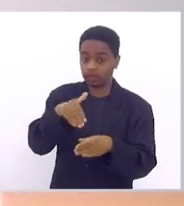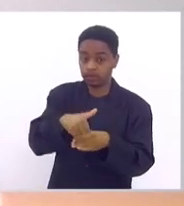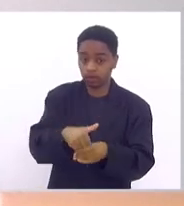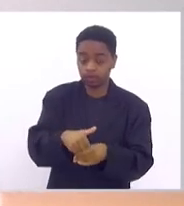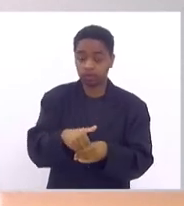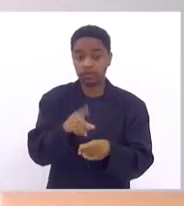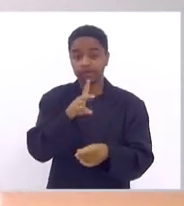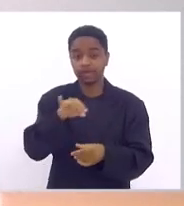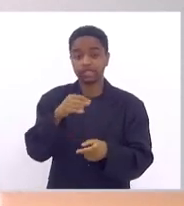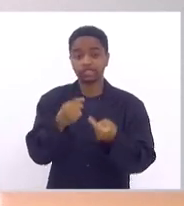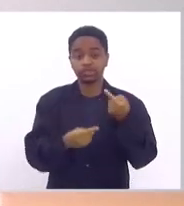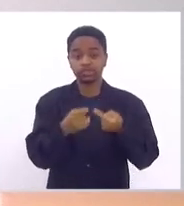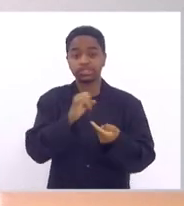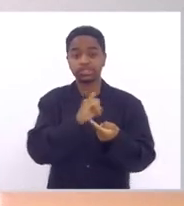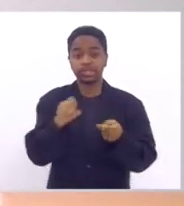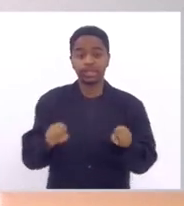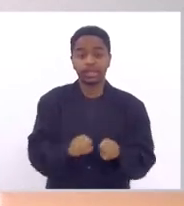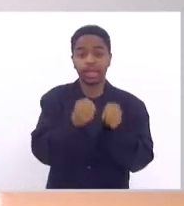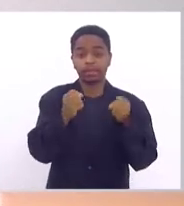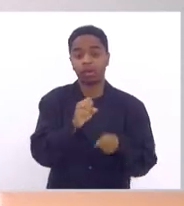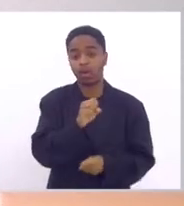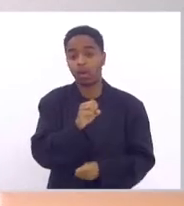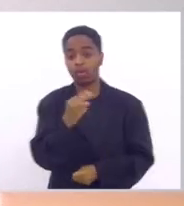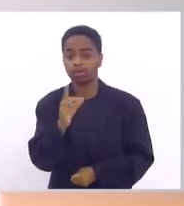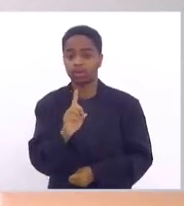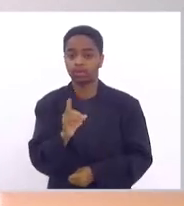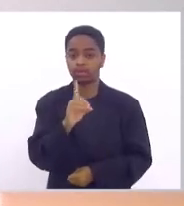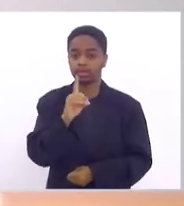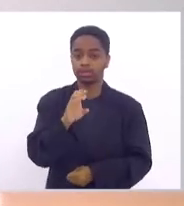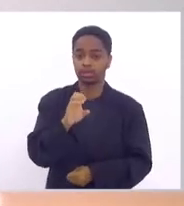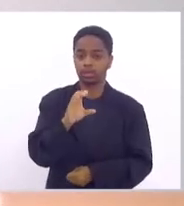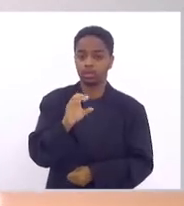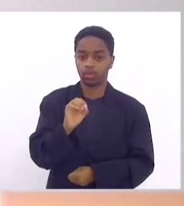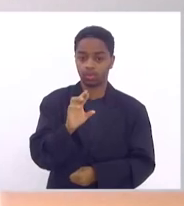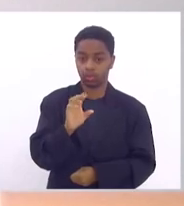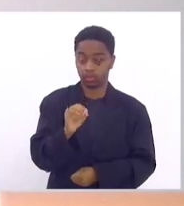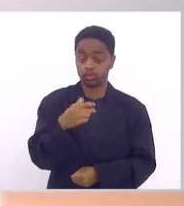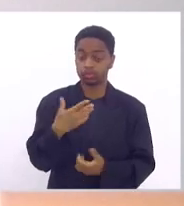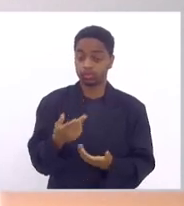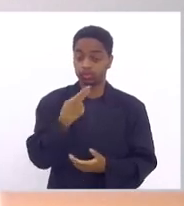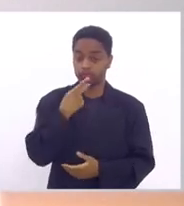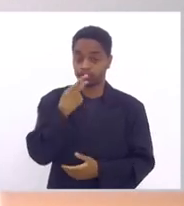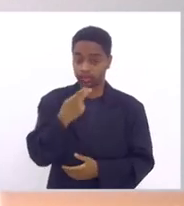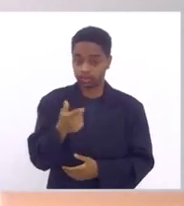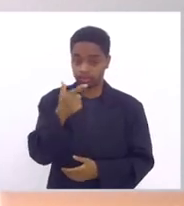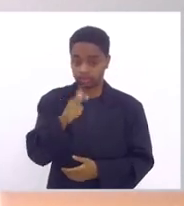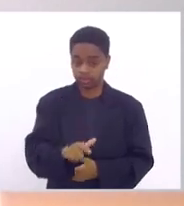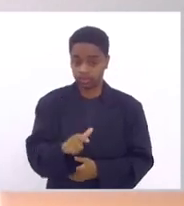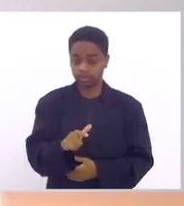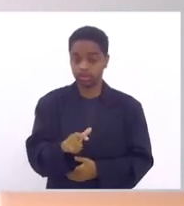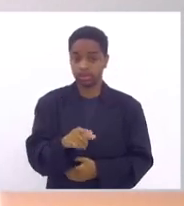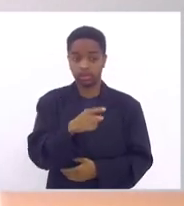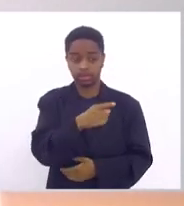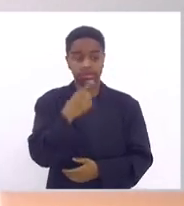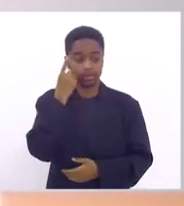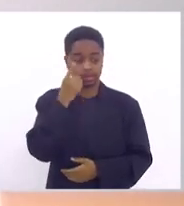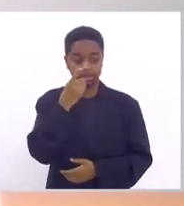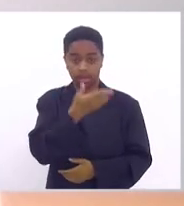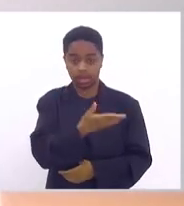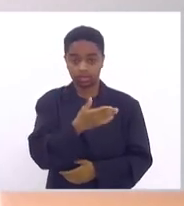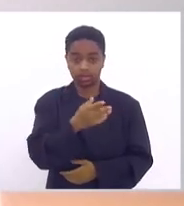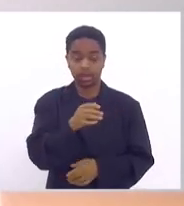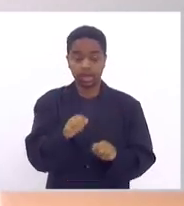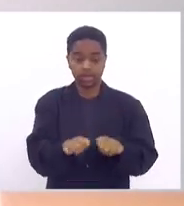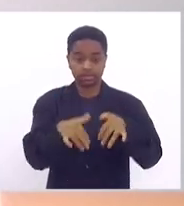se isto quebra ou não quebra o decoro e eu torno a insistir no caso do deputado do ex-deputado mamãe falei a Assembleia de São Paulo